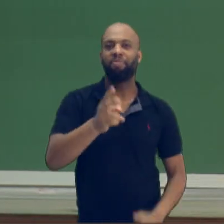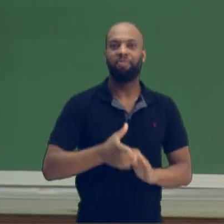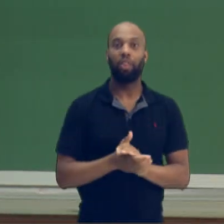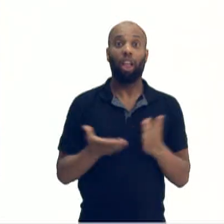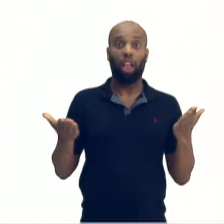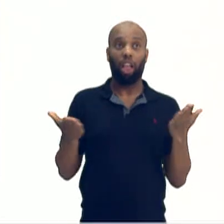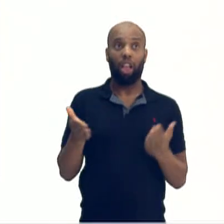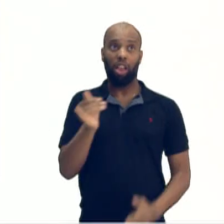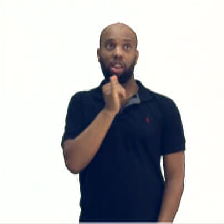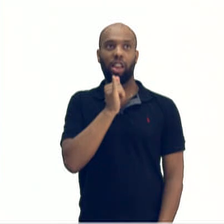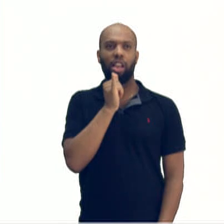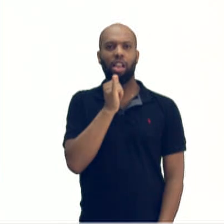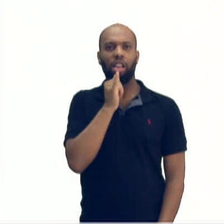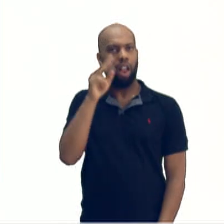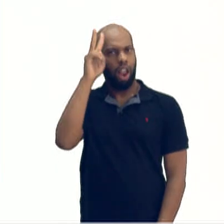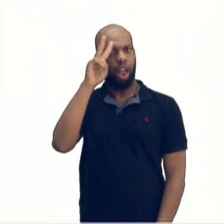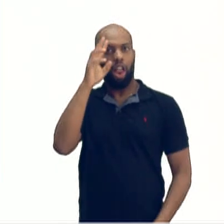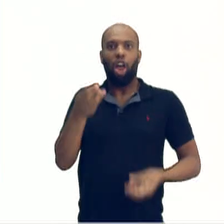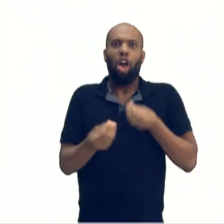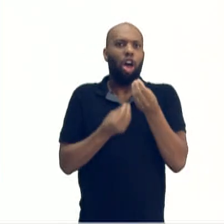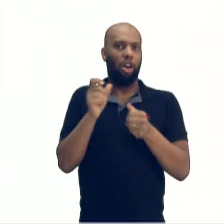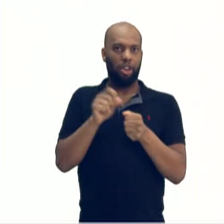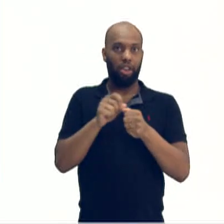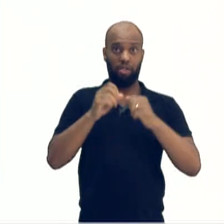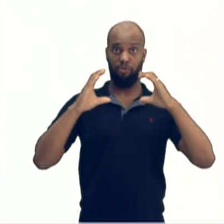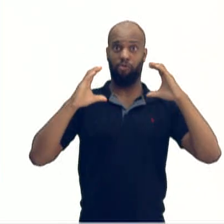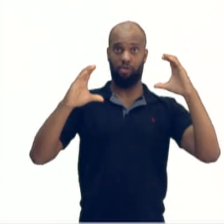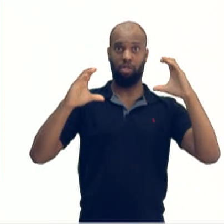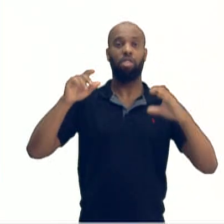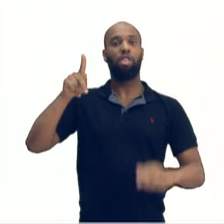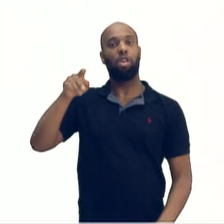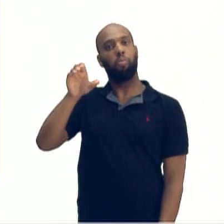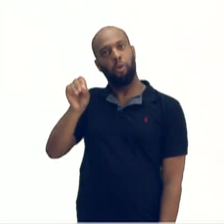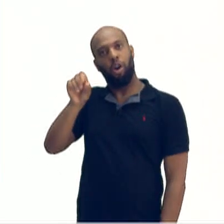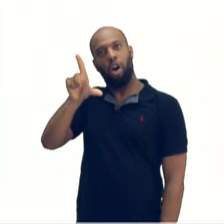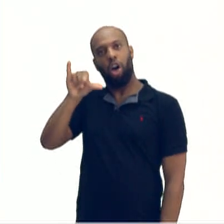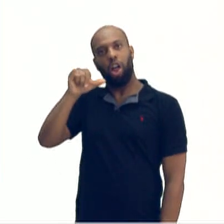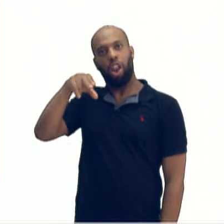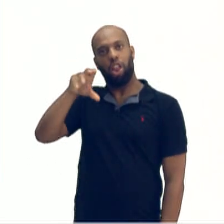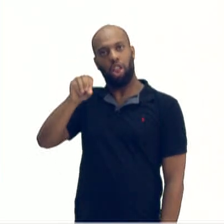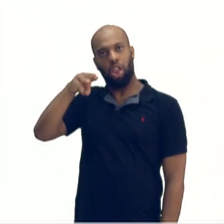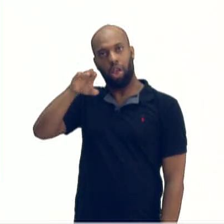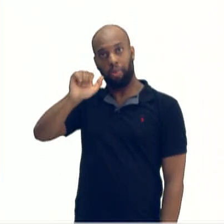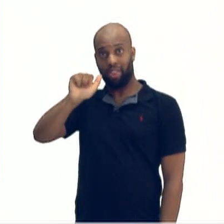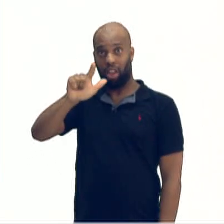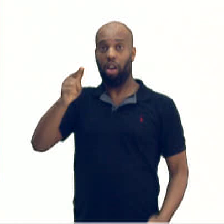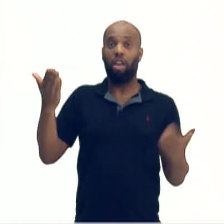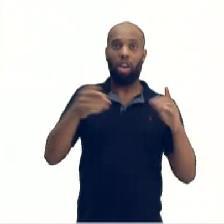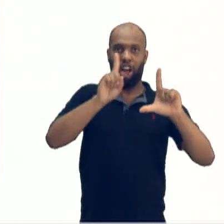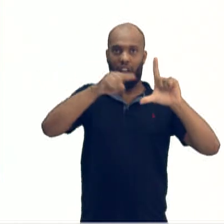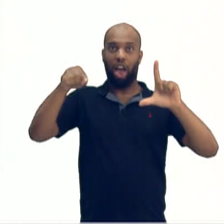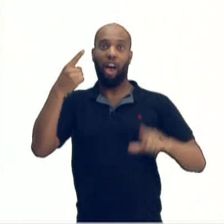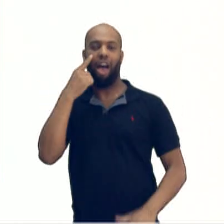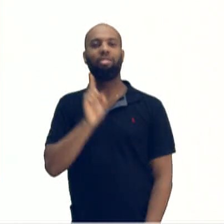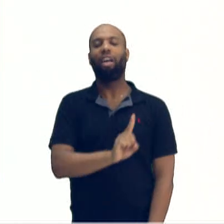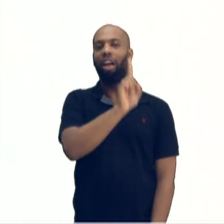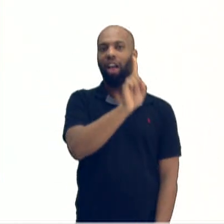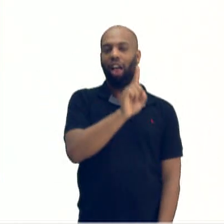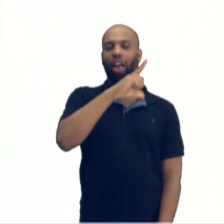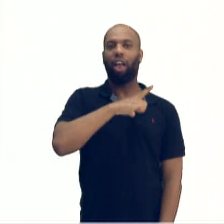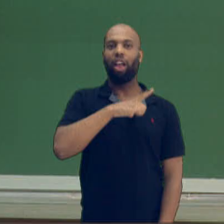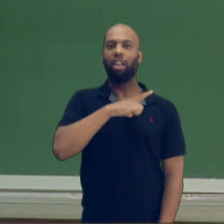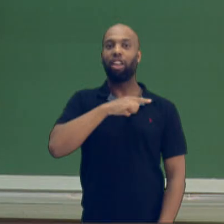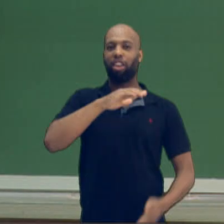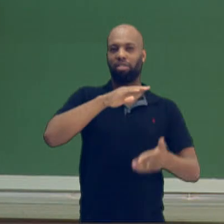Exemplos para a gente lembrar, então, né? Uma função polinomial ou função afim. Vou montar o gráfico dessa função, substituir